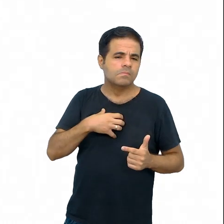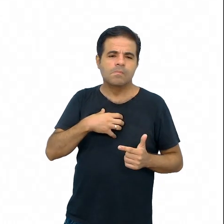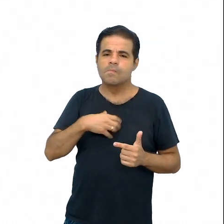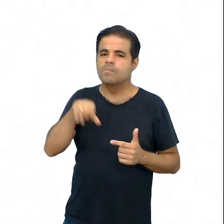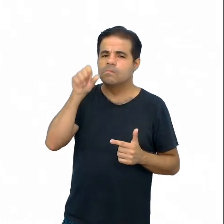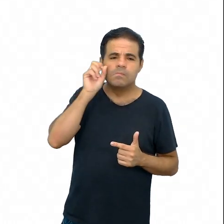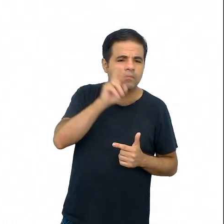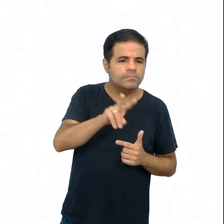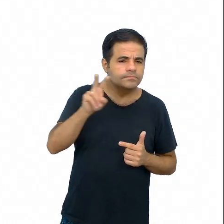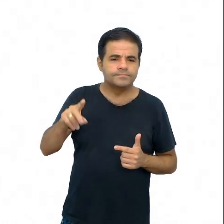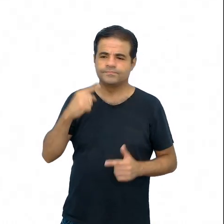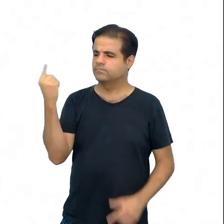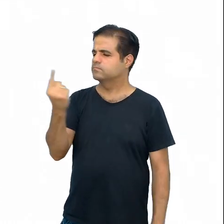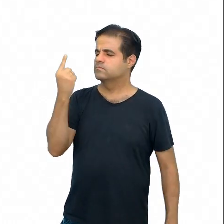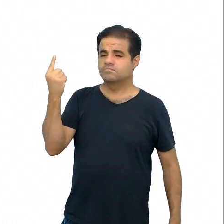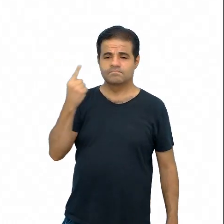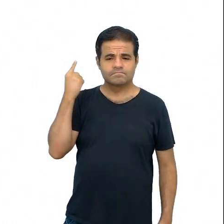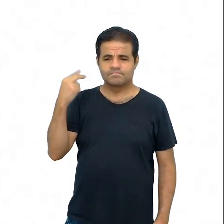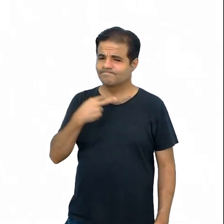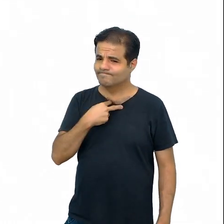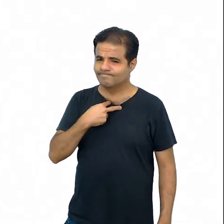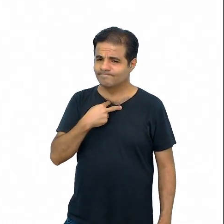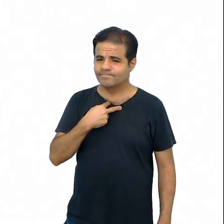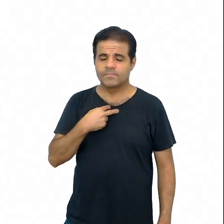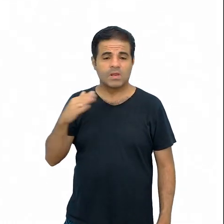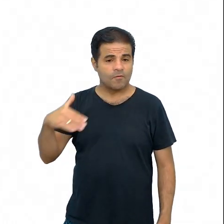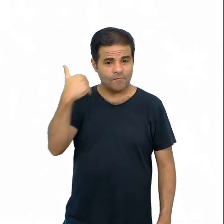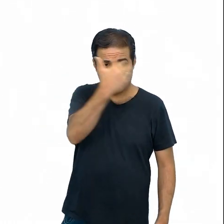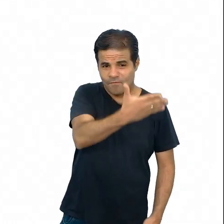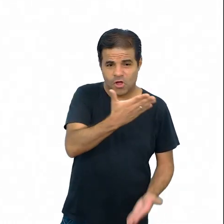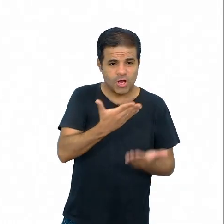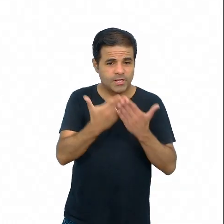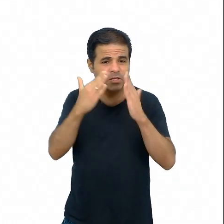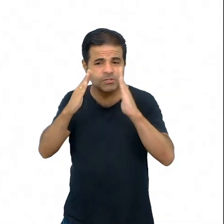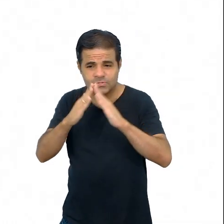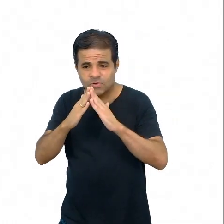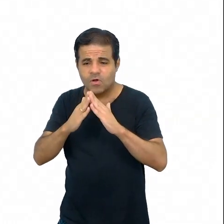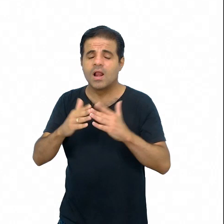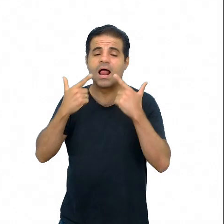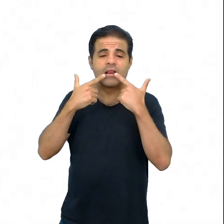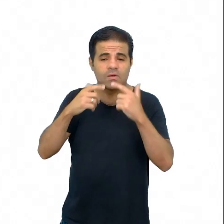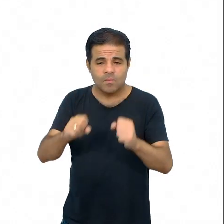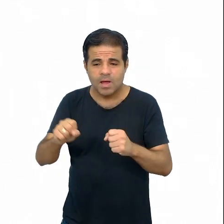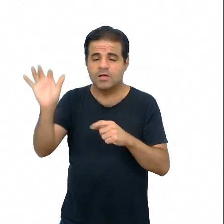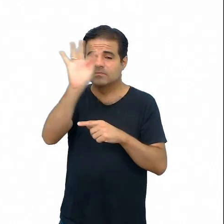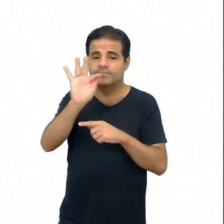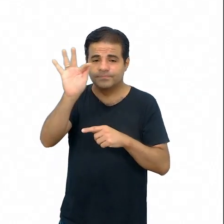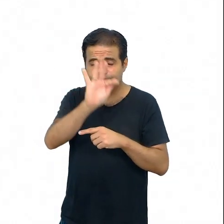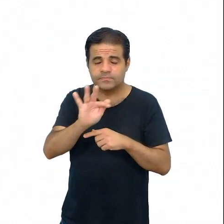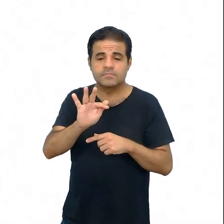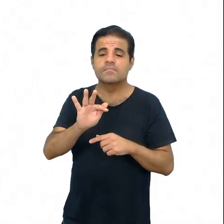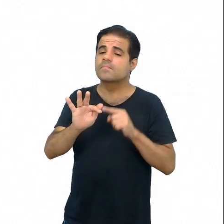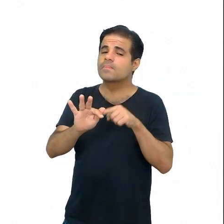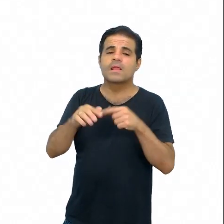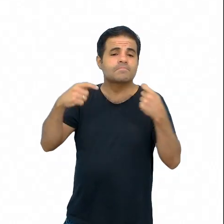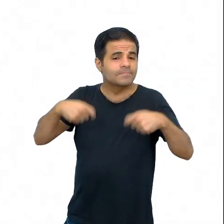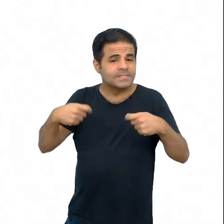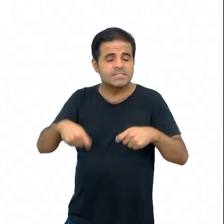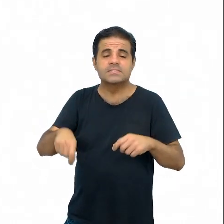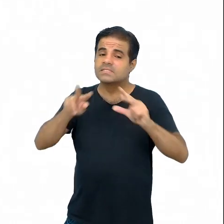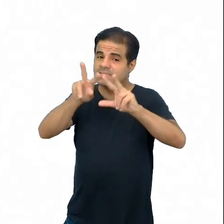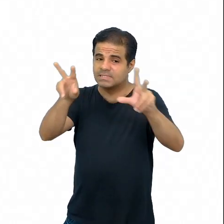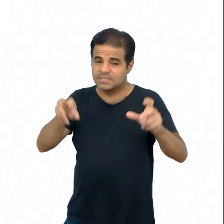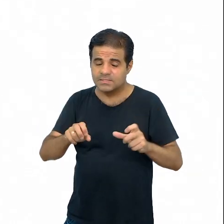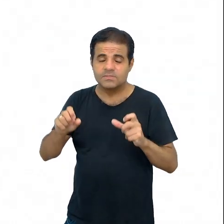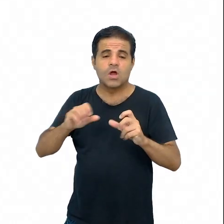ser vistos de forma isolada, isto é, fora da escola, pois tanto a linguagem informal quanto a formal, ela depende da